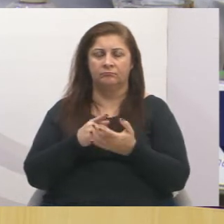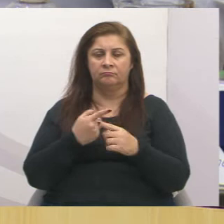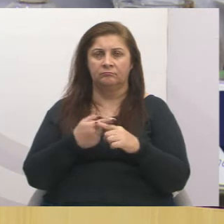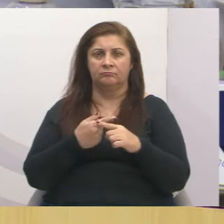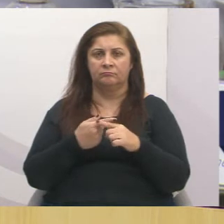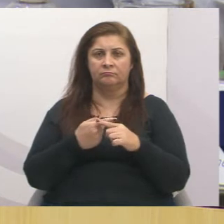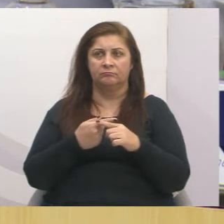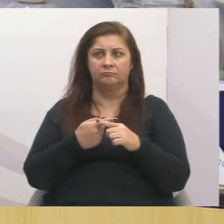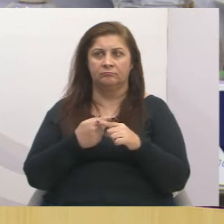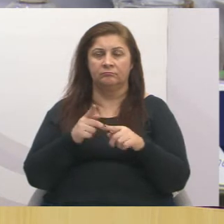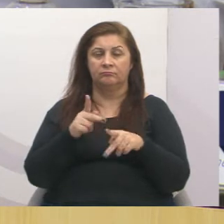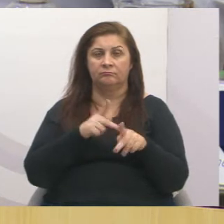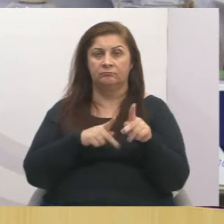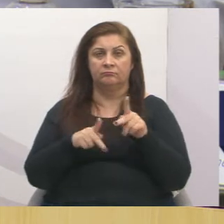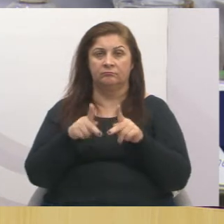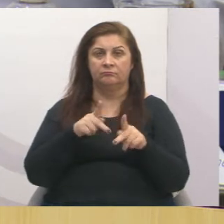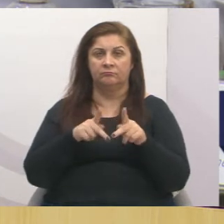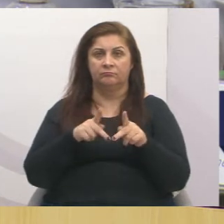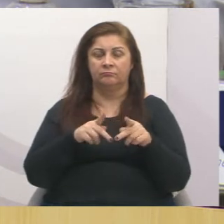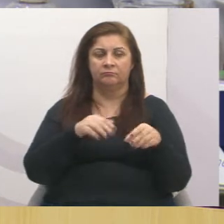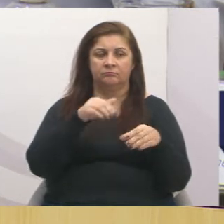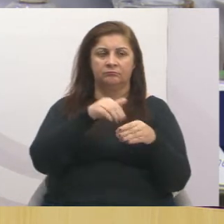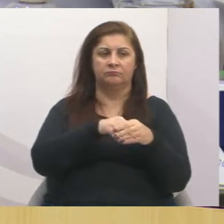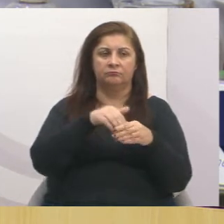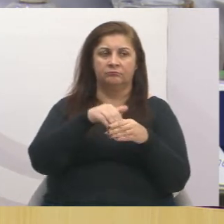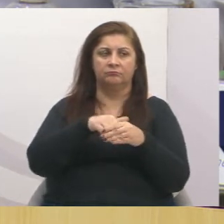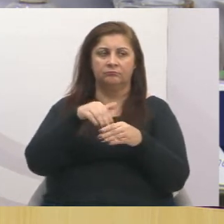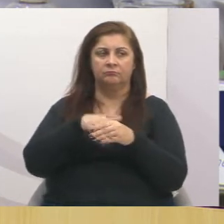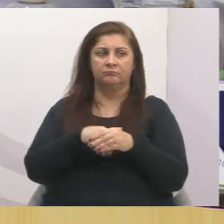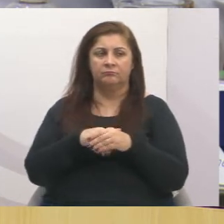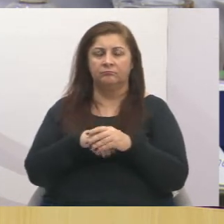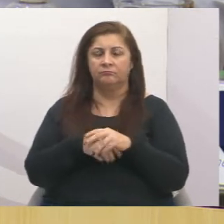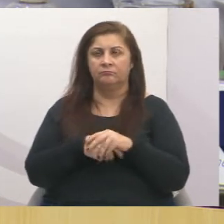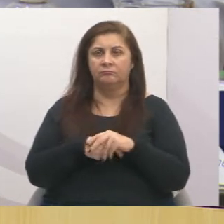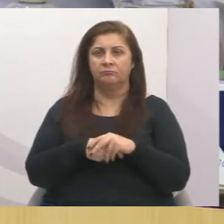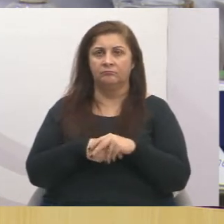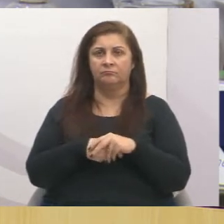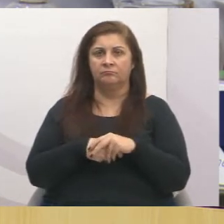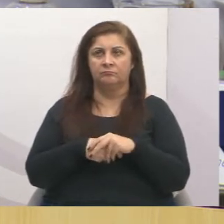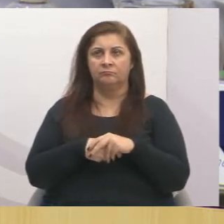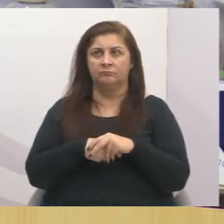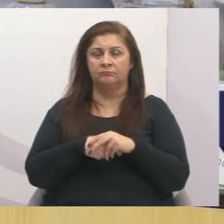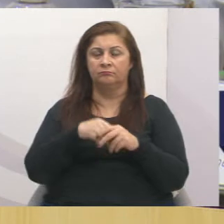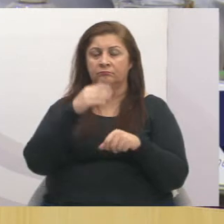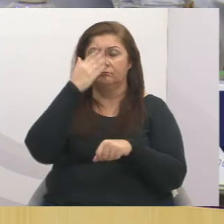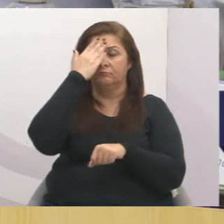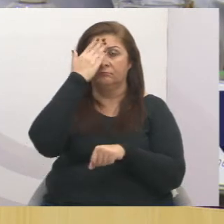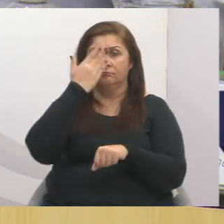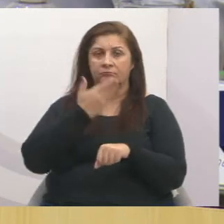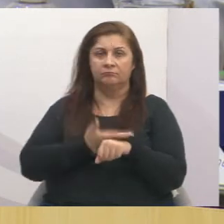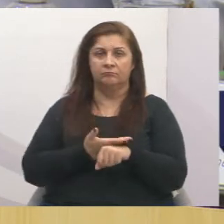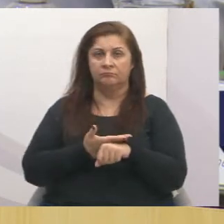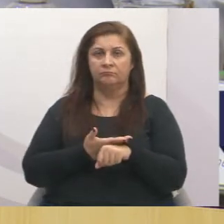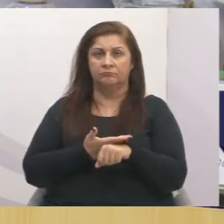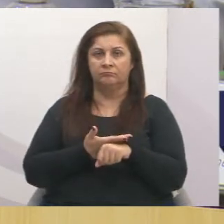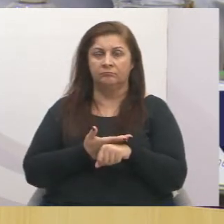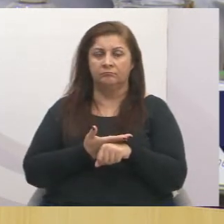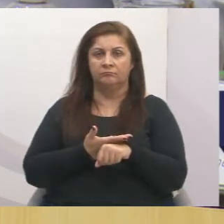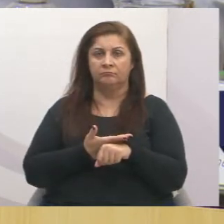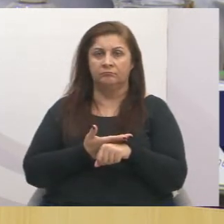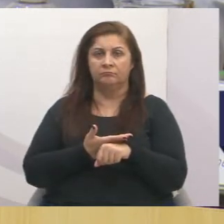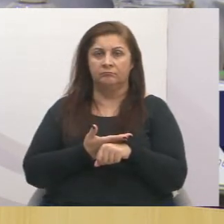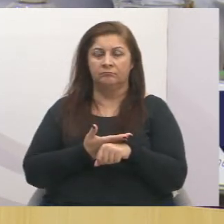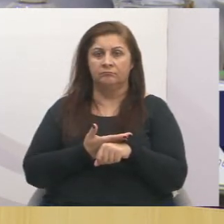Porque o povo, por mais que vote, por mais que dê a sua confiança aos